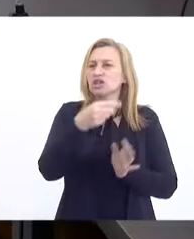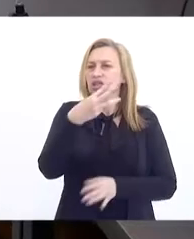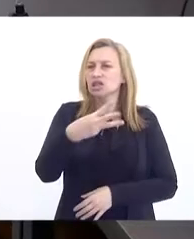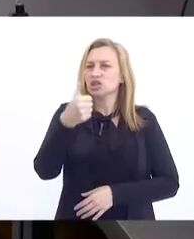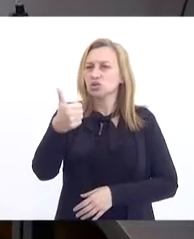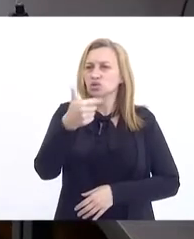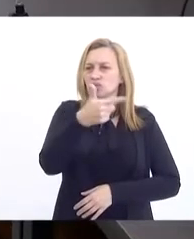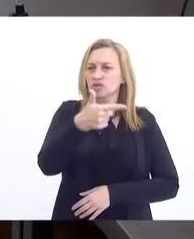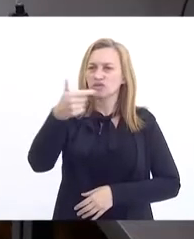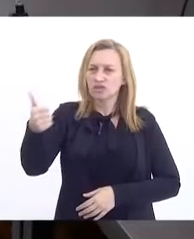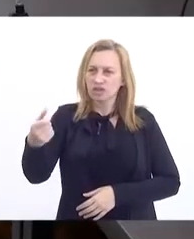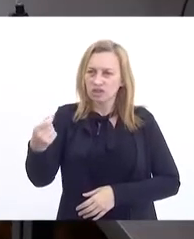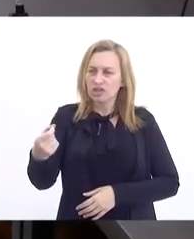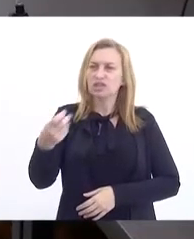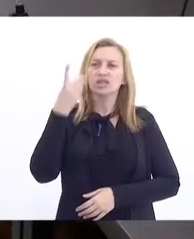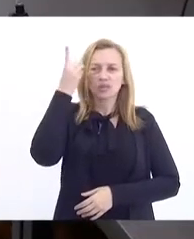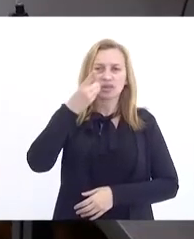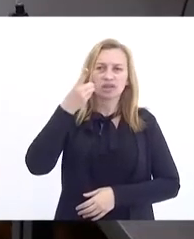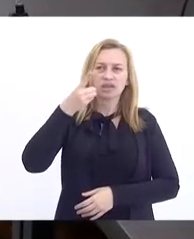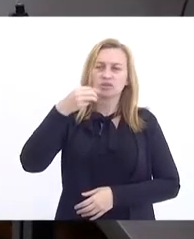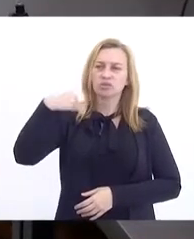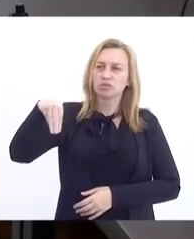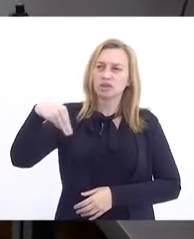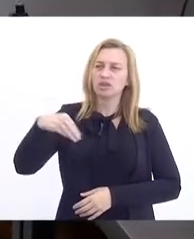de 2020. Autoria do deputado Carlos Mink.